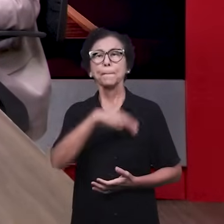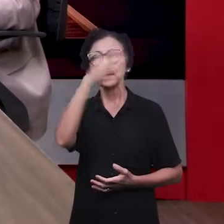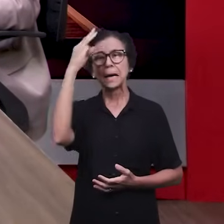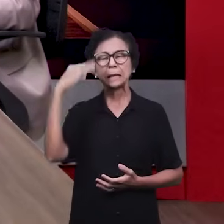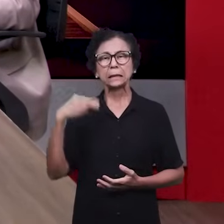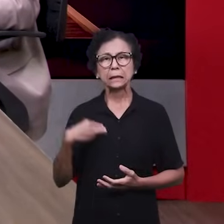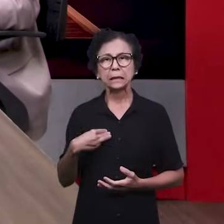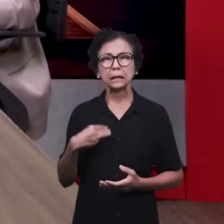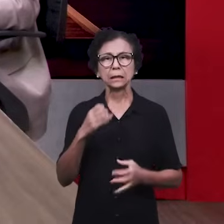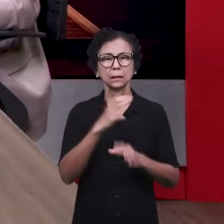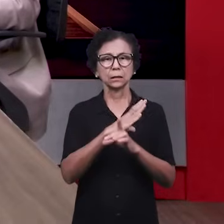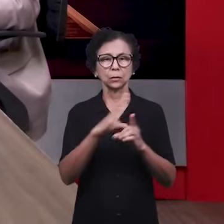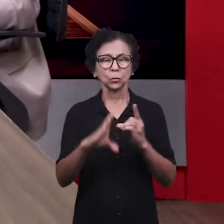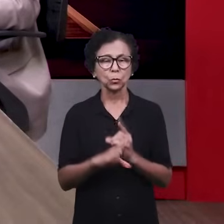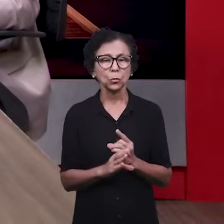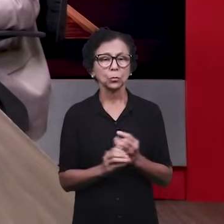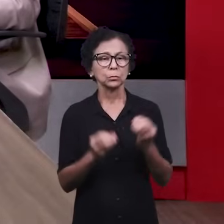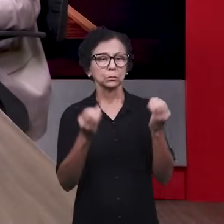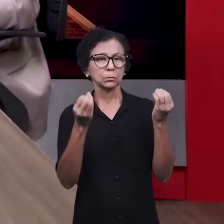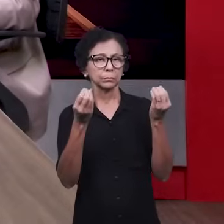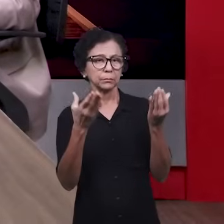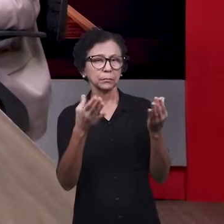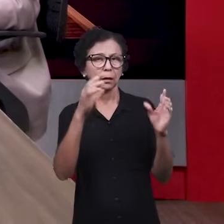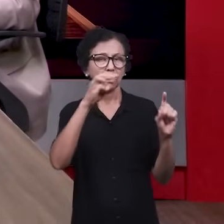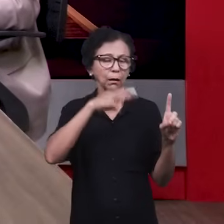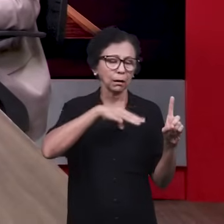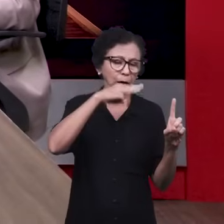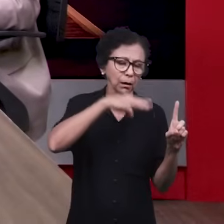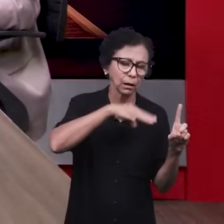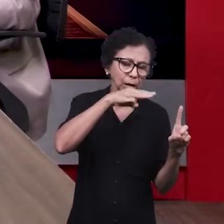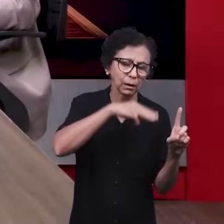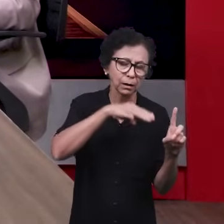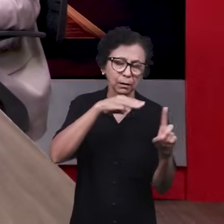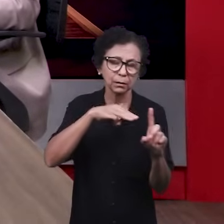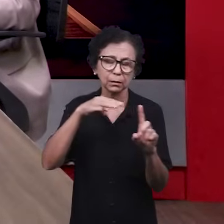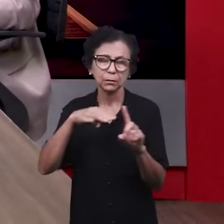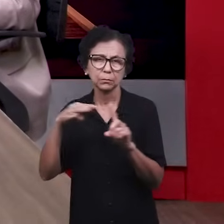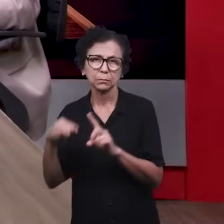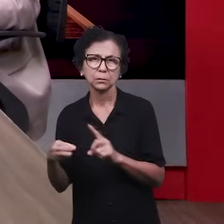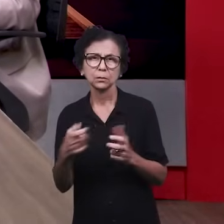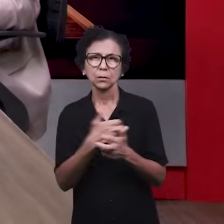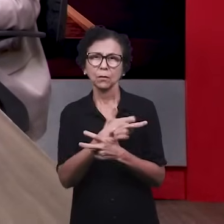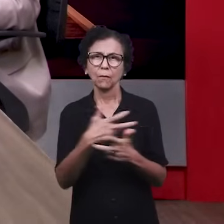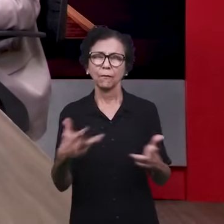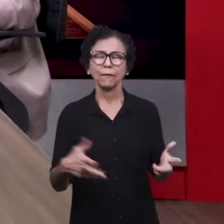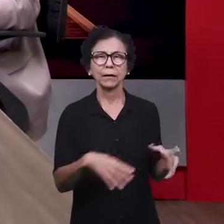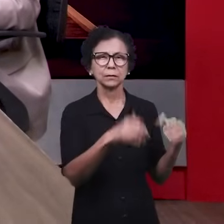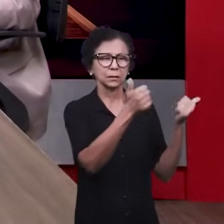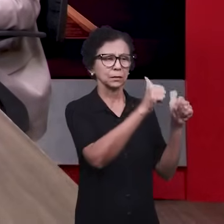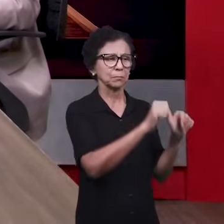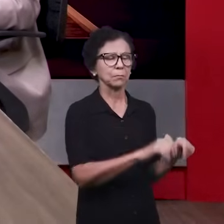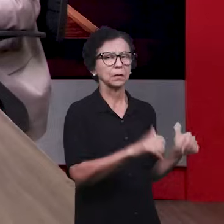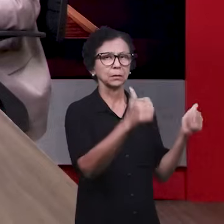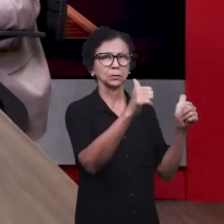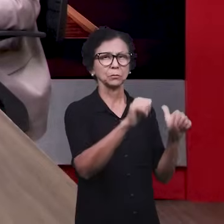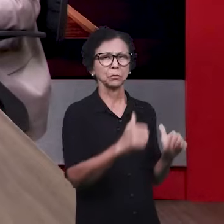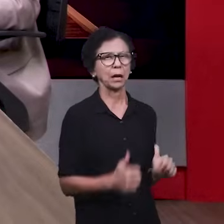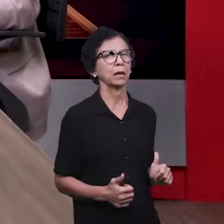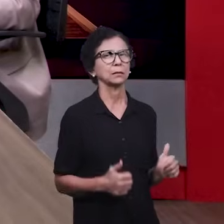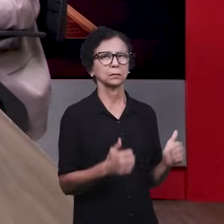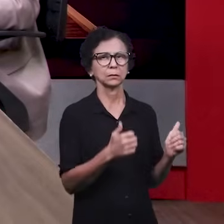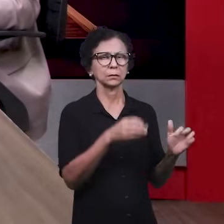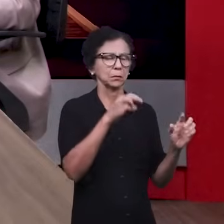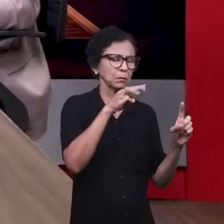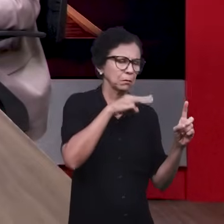1950, já teve aquela Assunção de Maria. Ascensão, né? Céu. Então, foram criando dogmas nessa época. É uma época